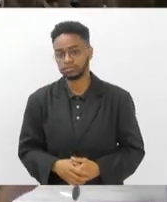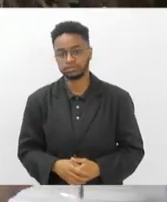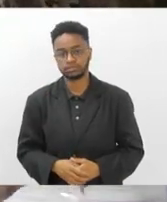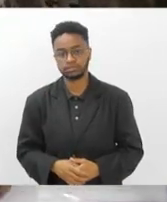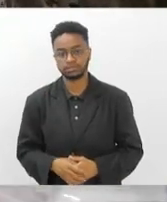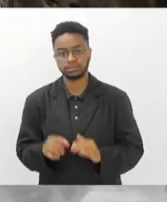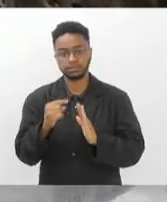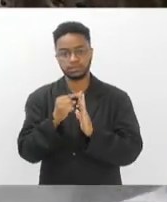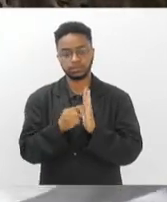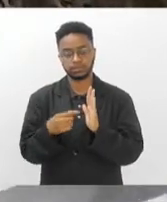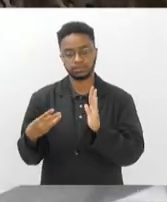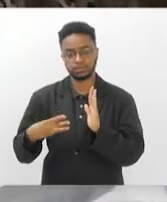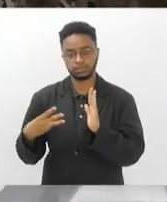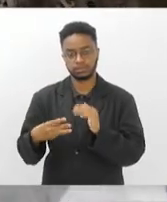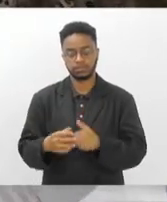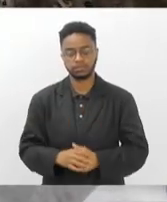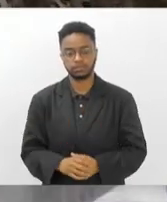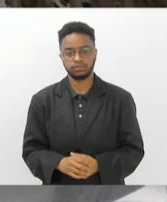Item 3 da pauta.